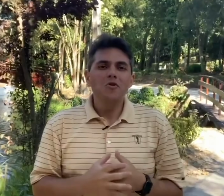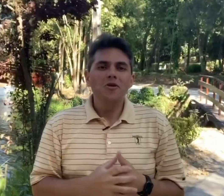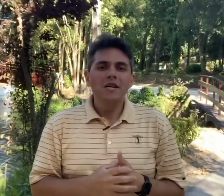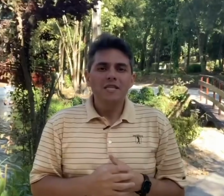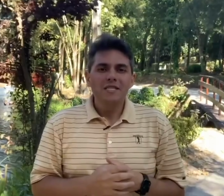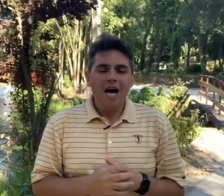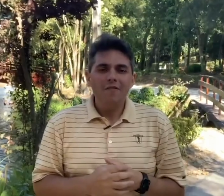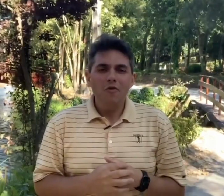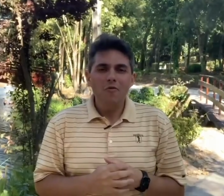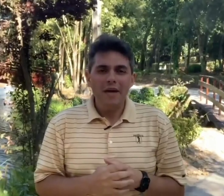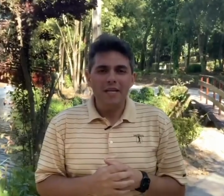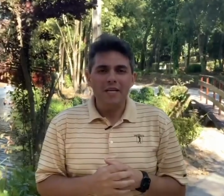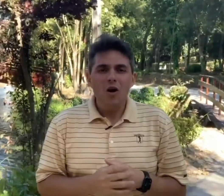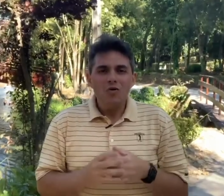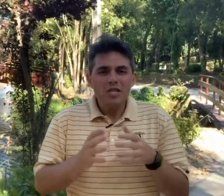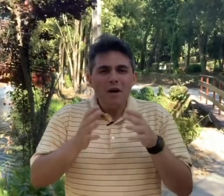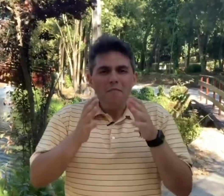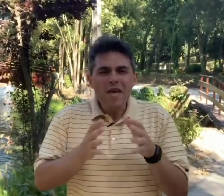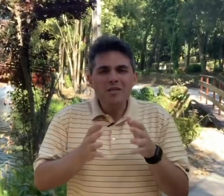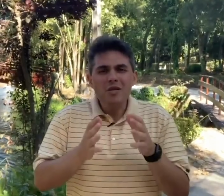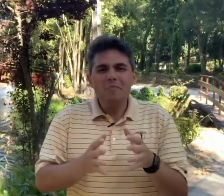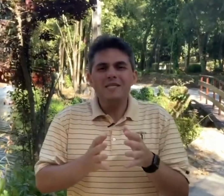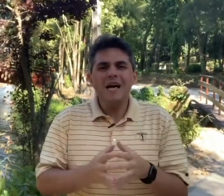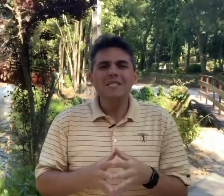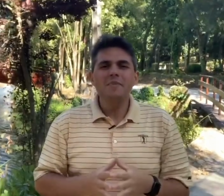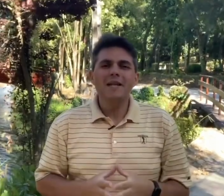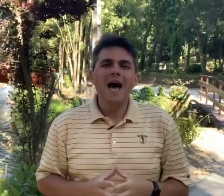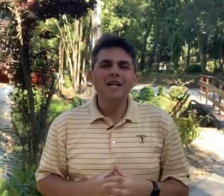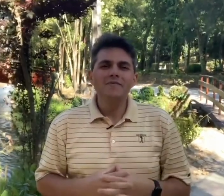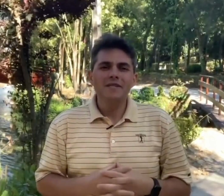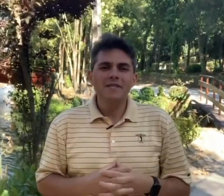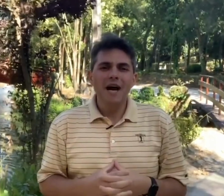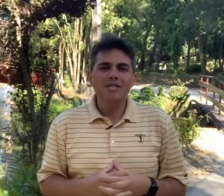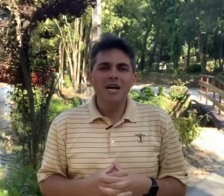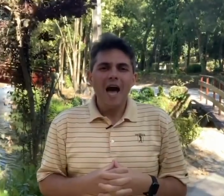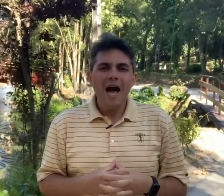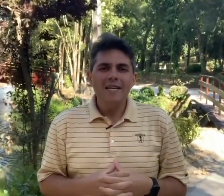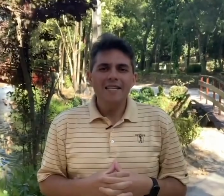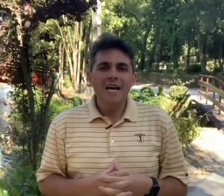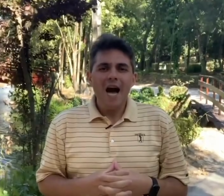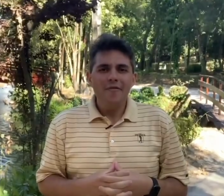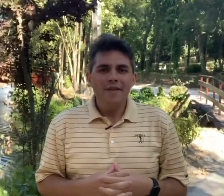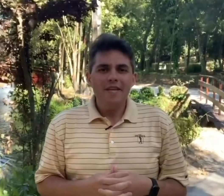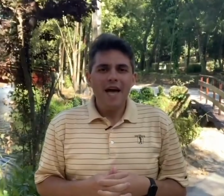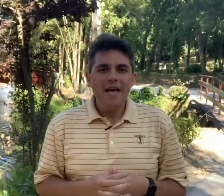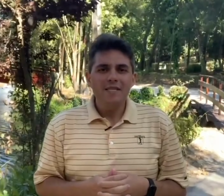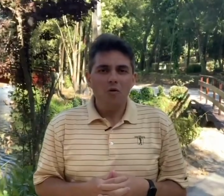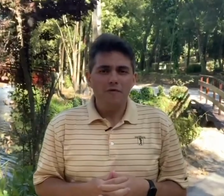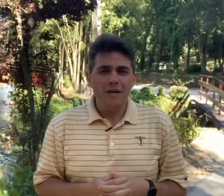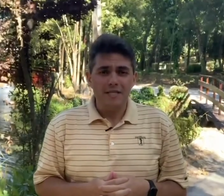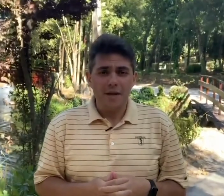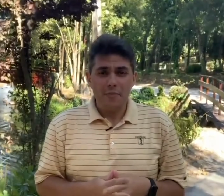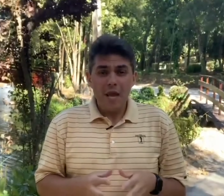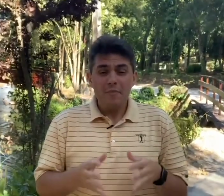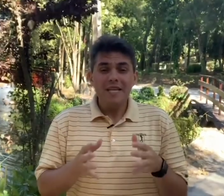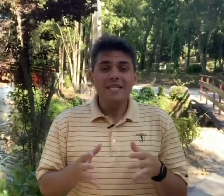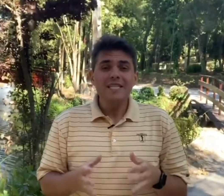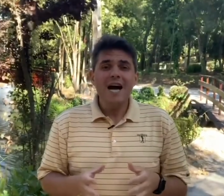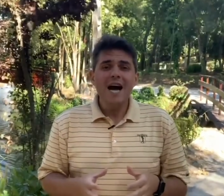do Senhor estava com ele. Ou seja, mesmo que passasse pela adversidade, ali haveria essa